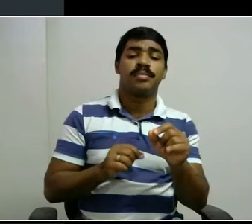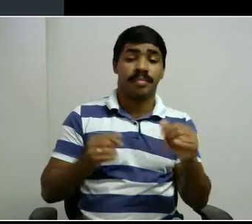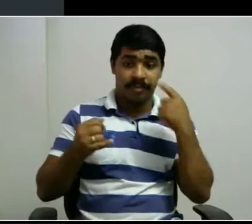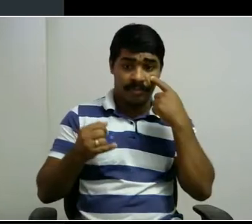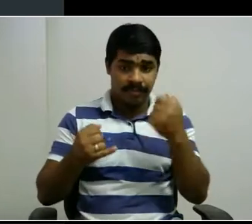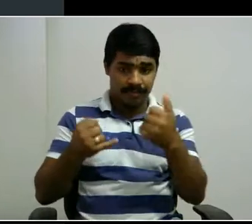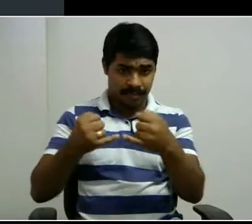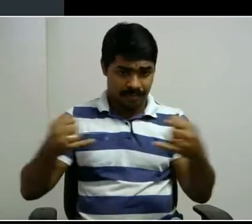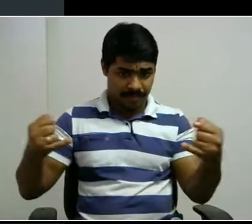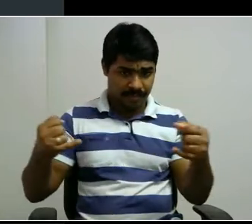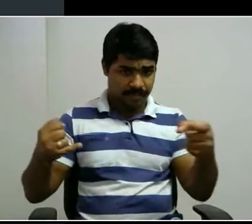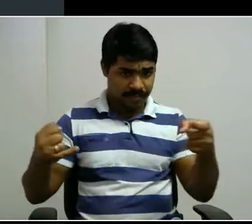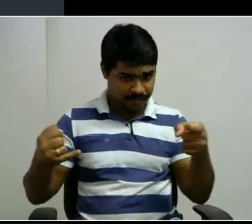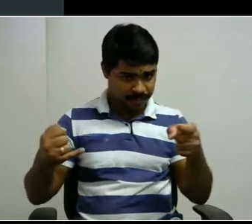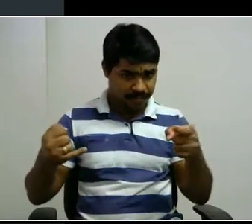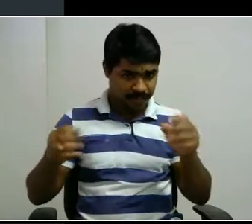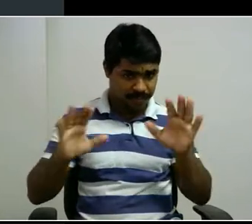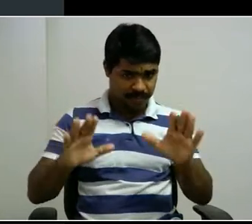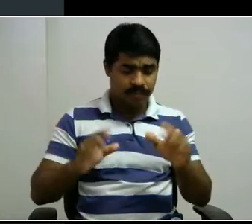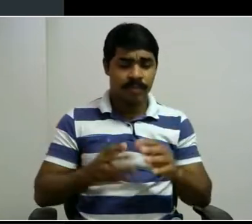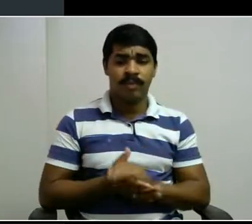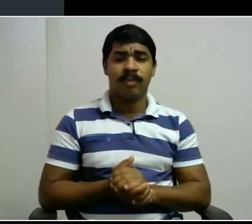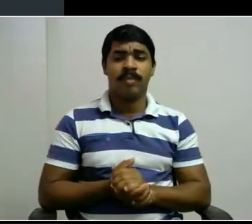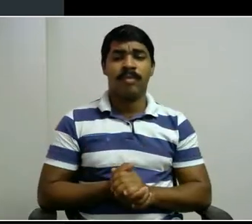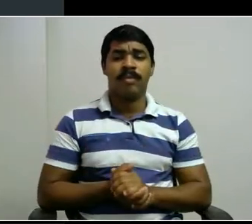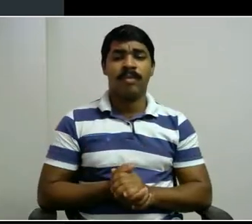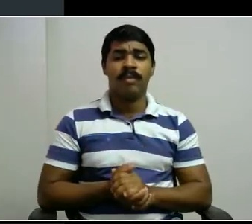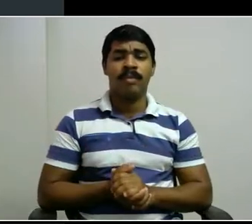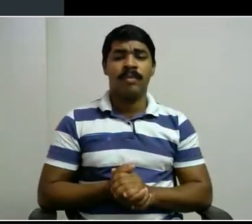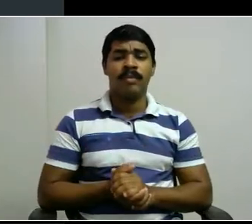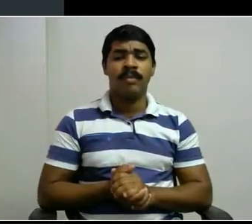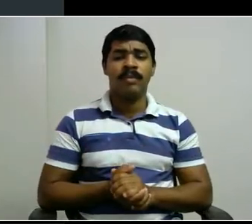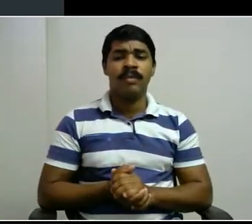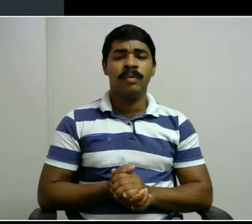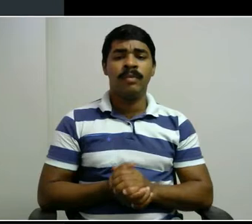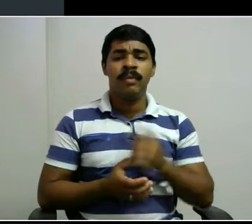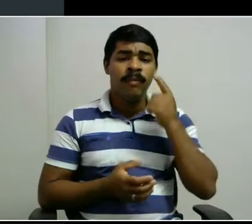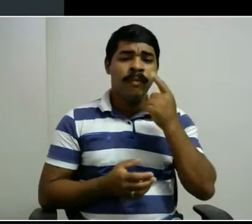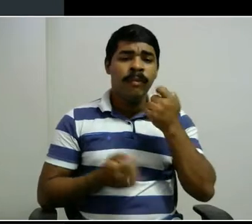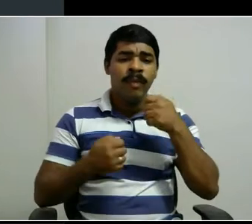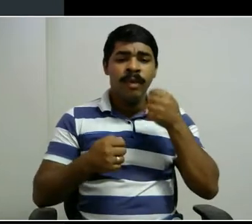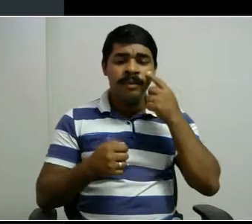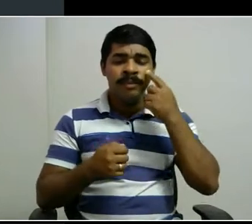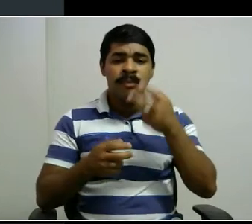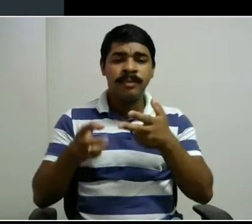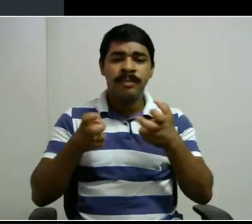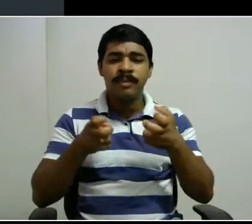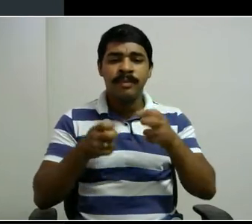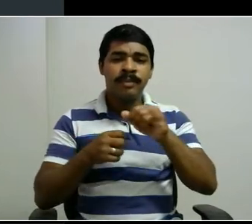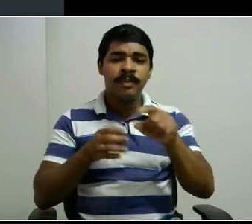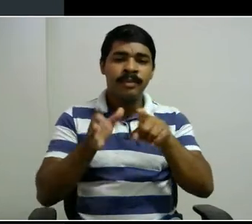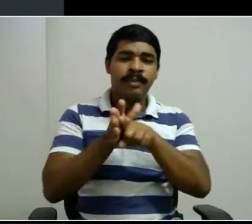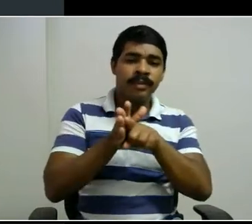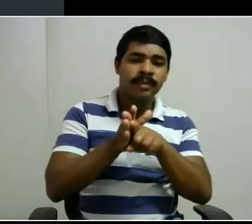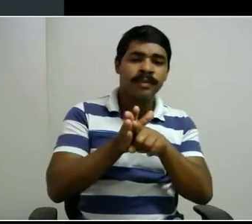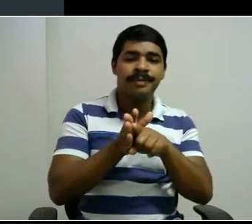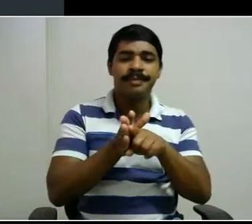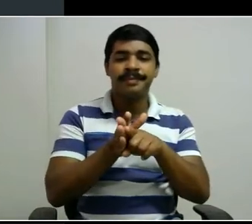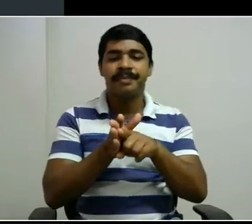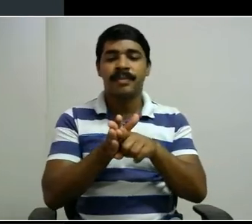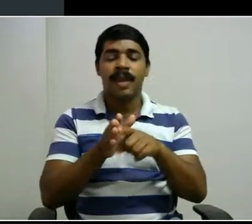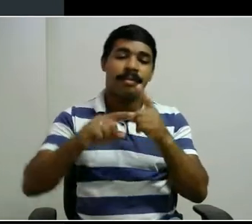tá? O próximo passo é você determinar onde está o sinal de mais e de menos. Tá? Só que para isso, antes, claro, você tem que